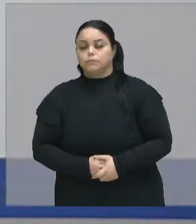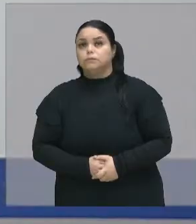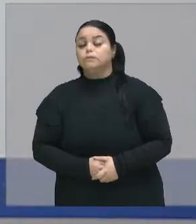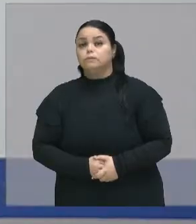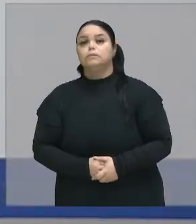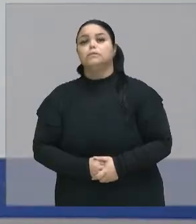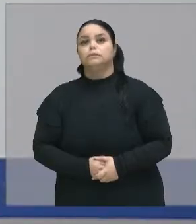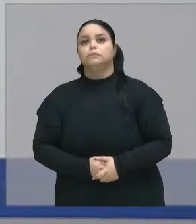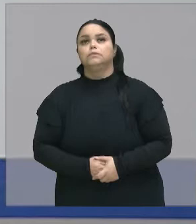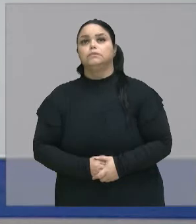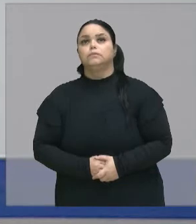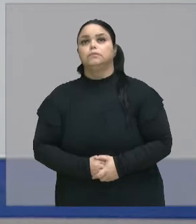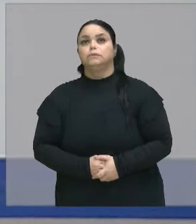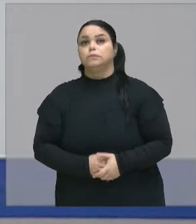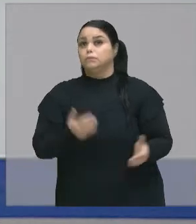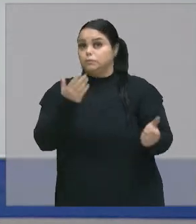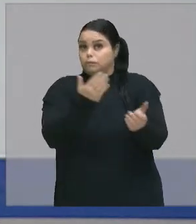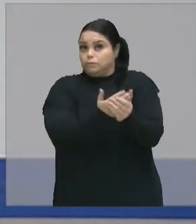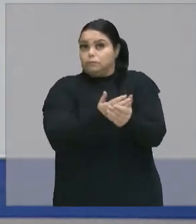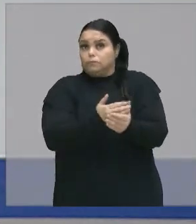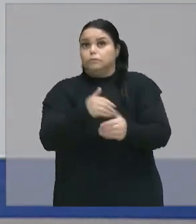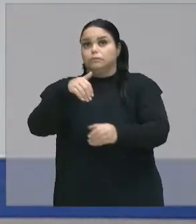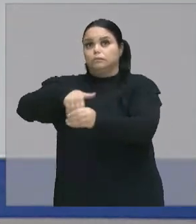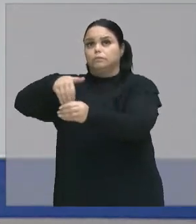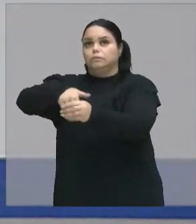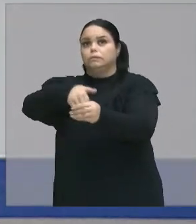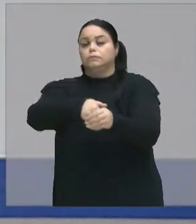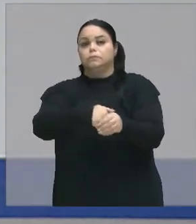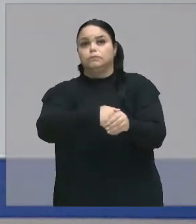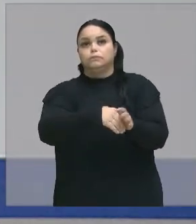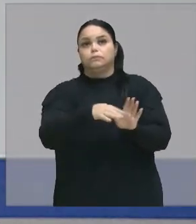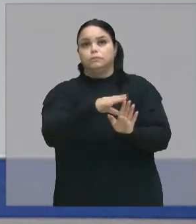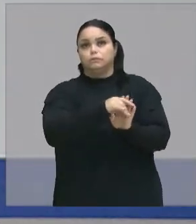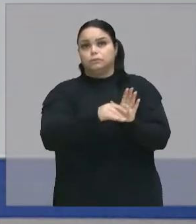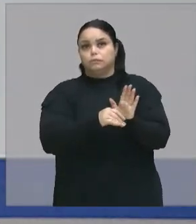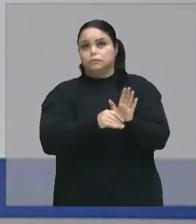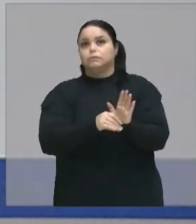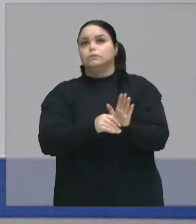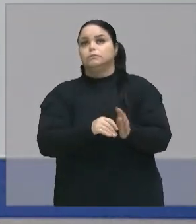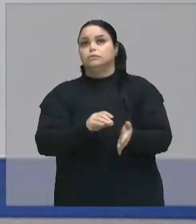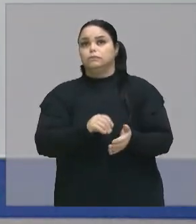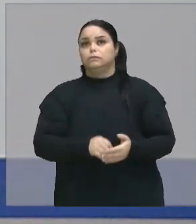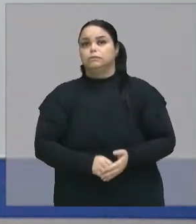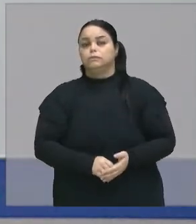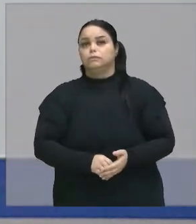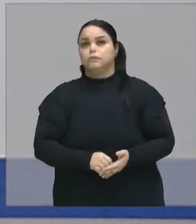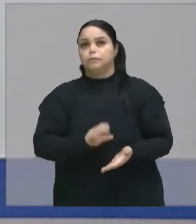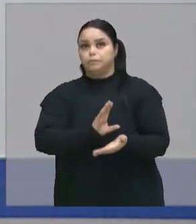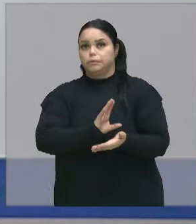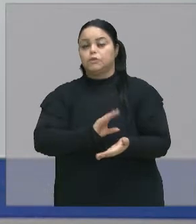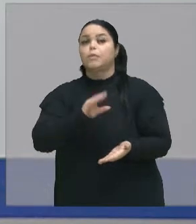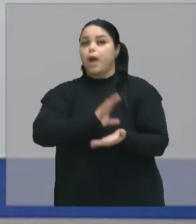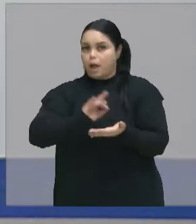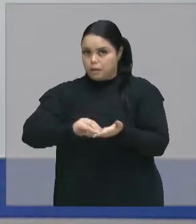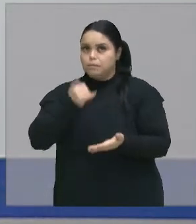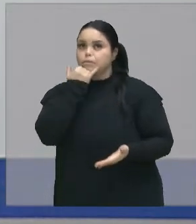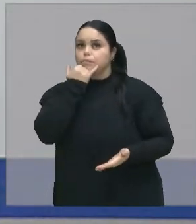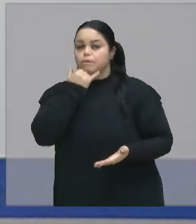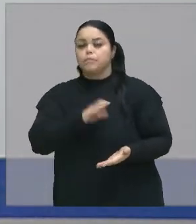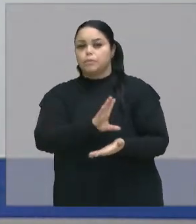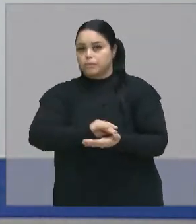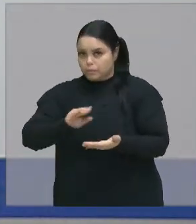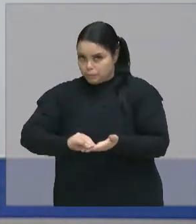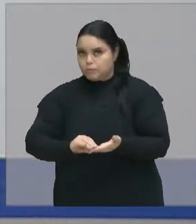Passaremos, então, ao processo de votação das atas e das proposituras constantes do expediente. Em votação, as atas